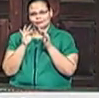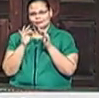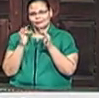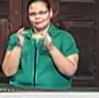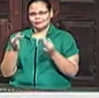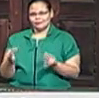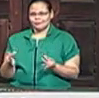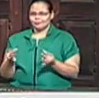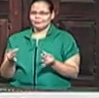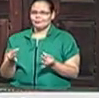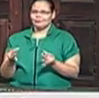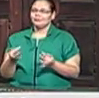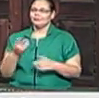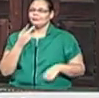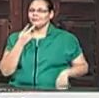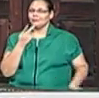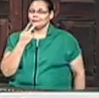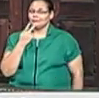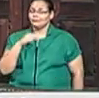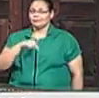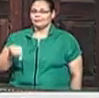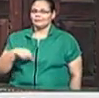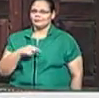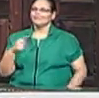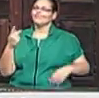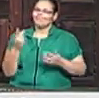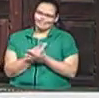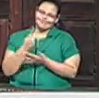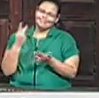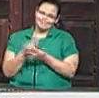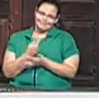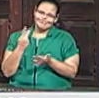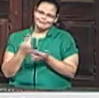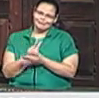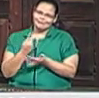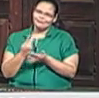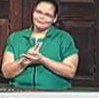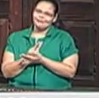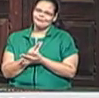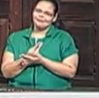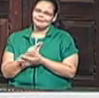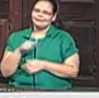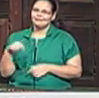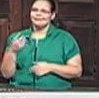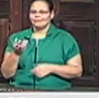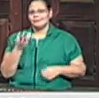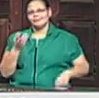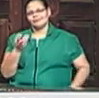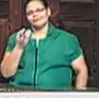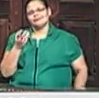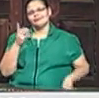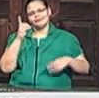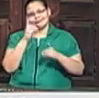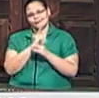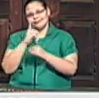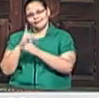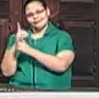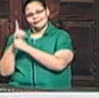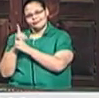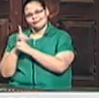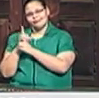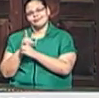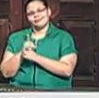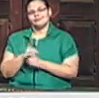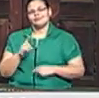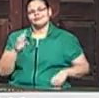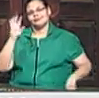de dizer: nós erramos e queremos encontrar